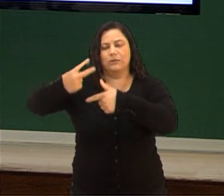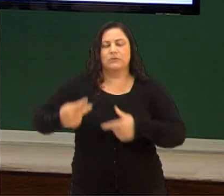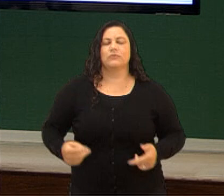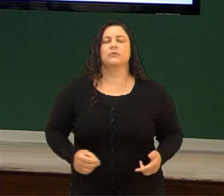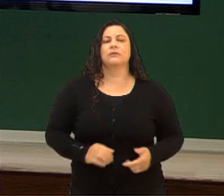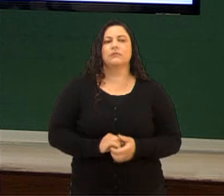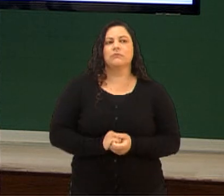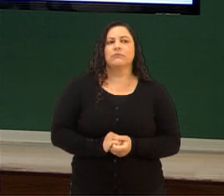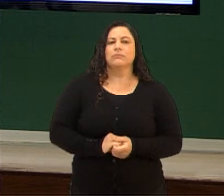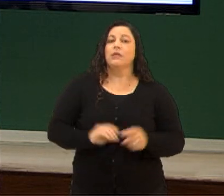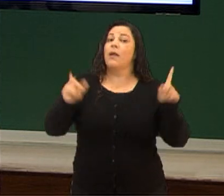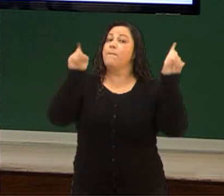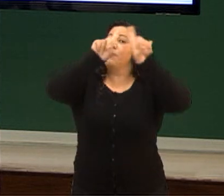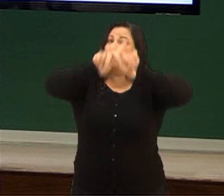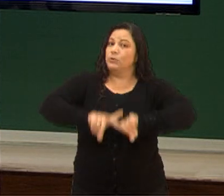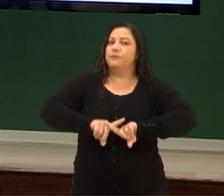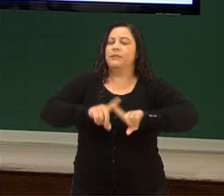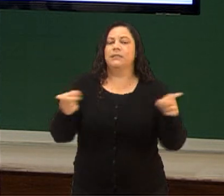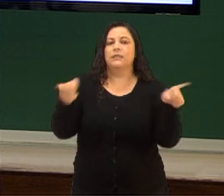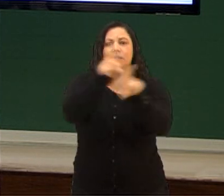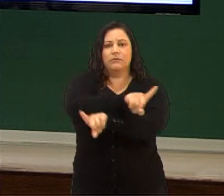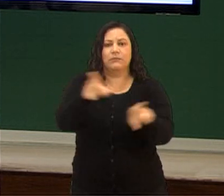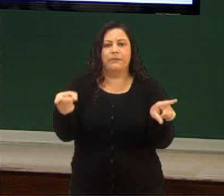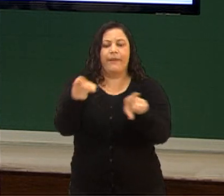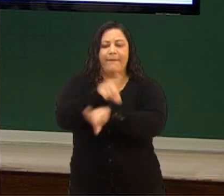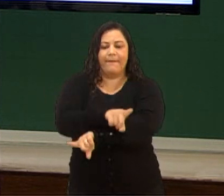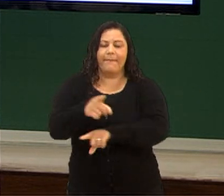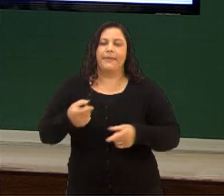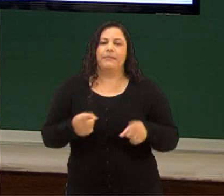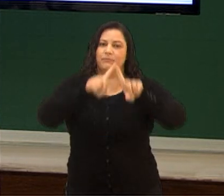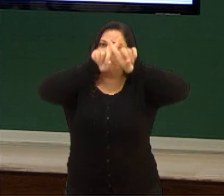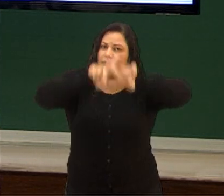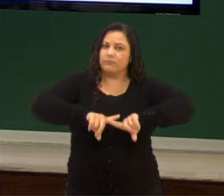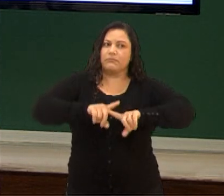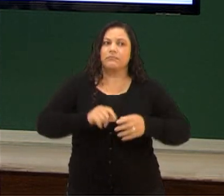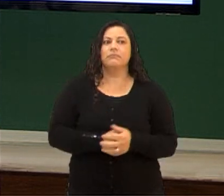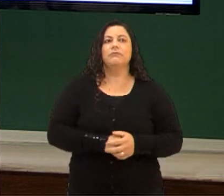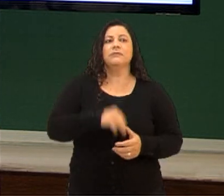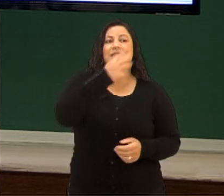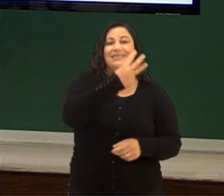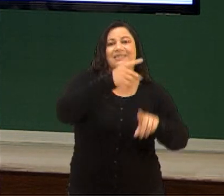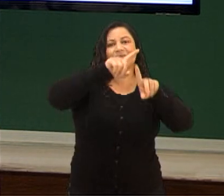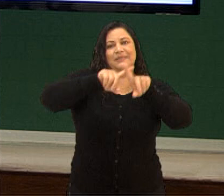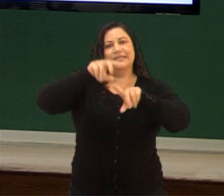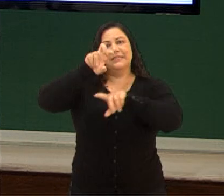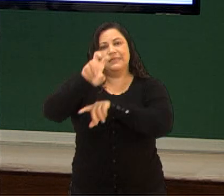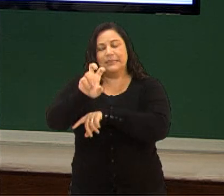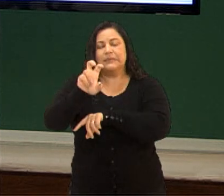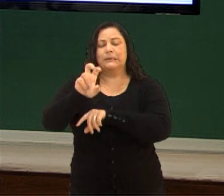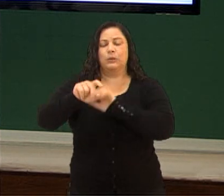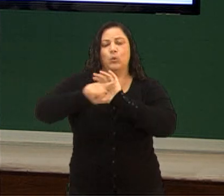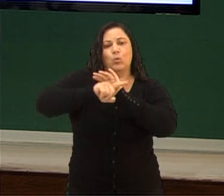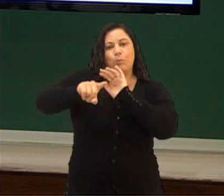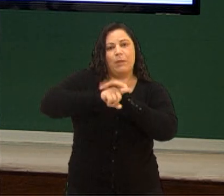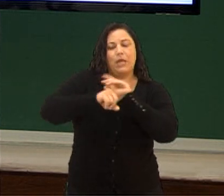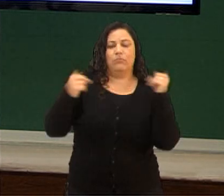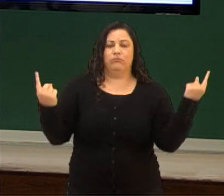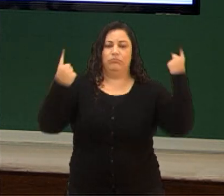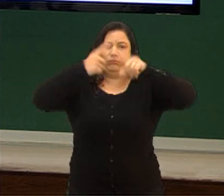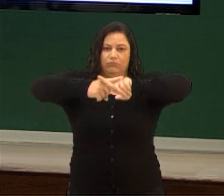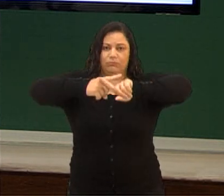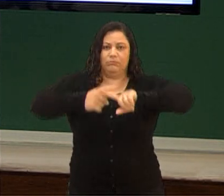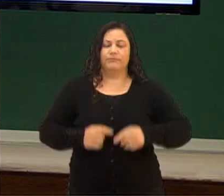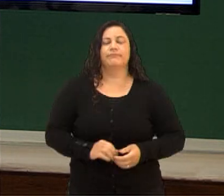eu fiz? Olha só, 3 vezes 5, que está aqui, menos o produto da diagonal secundária, menos 1 vezes